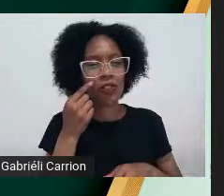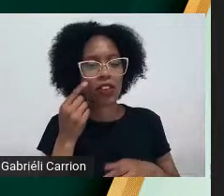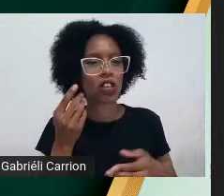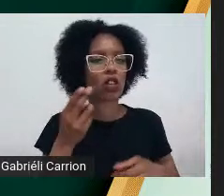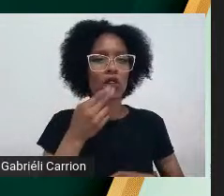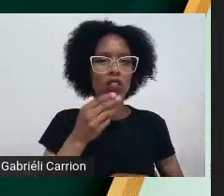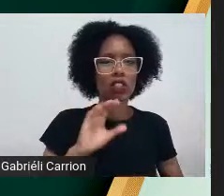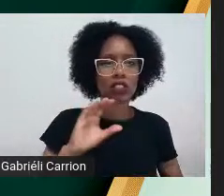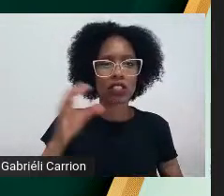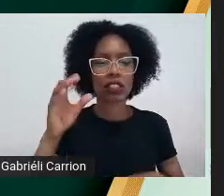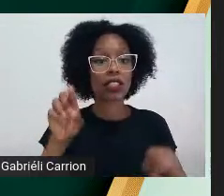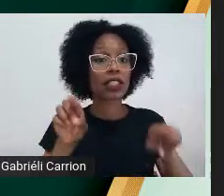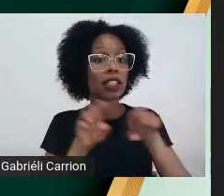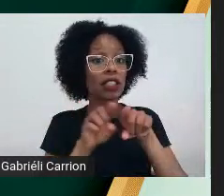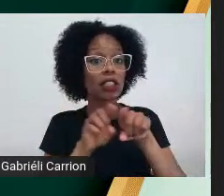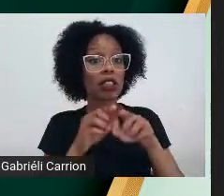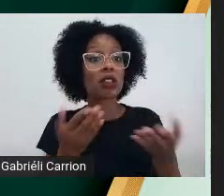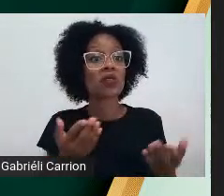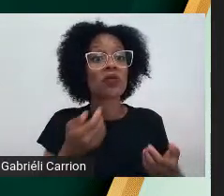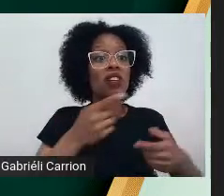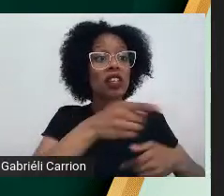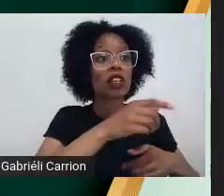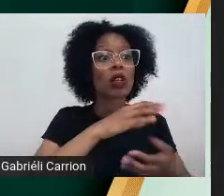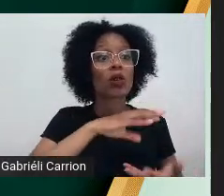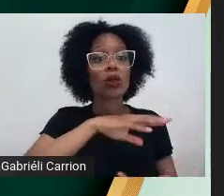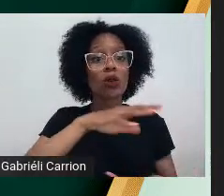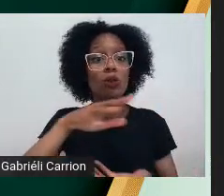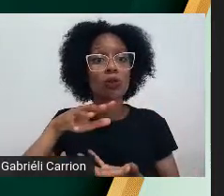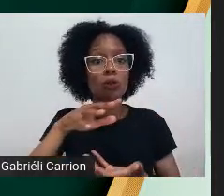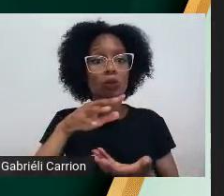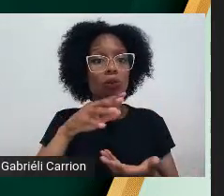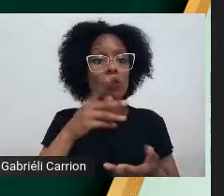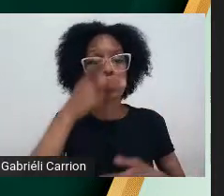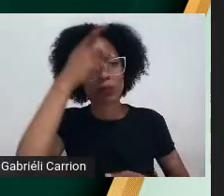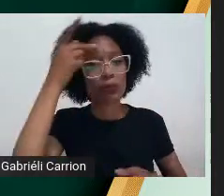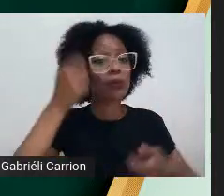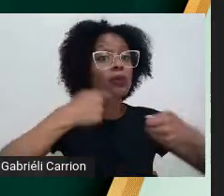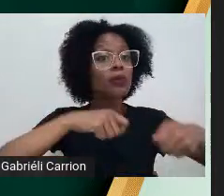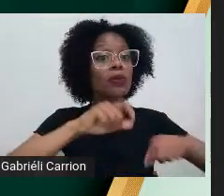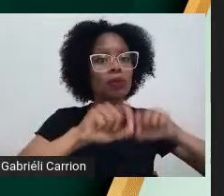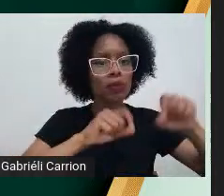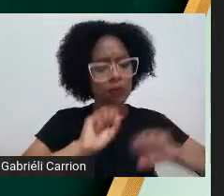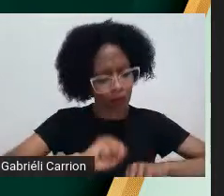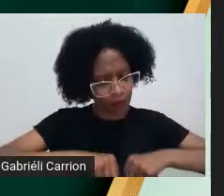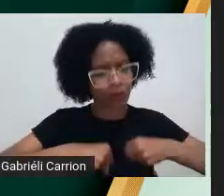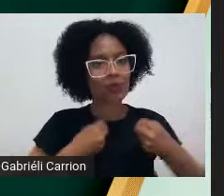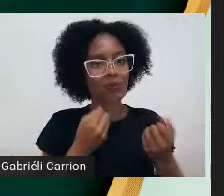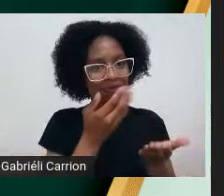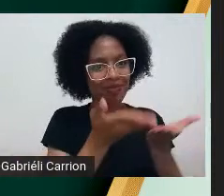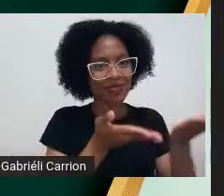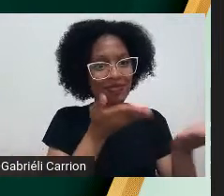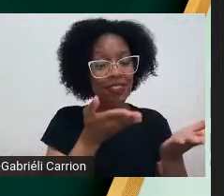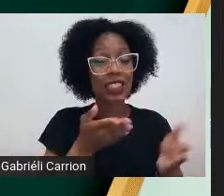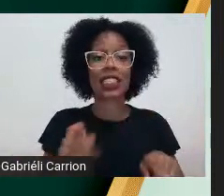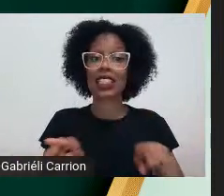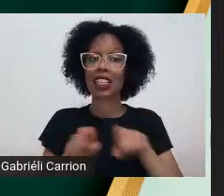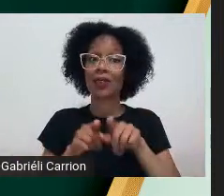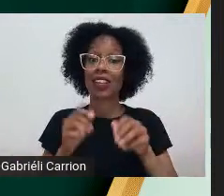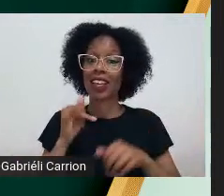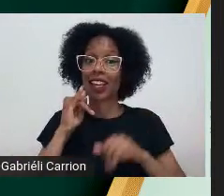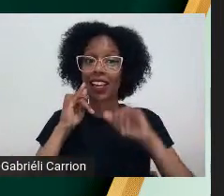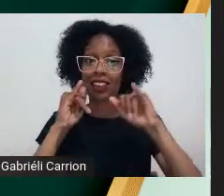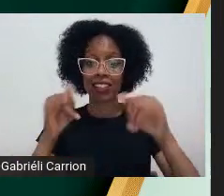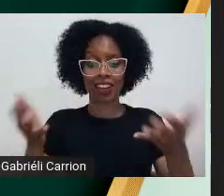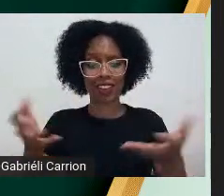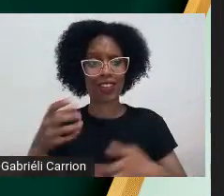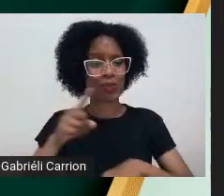nas necessidades sociais da população brasileira. E dizer que este momento nos alegra muito e que